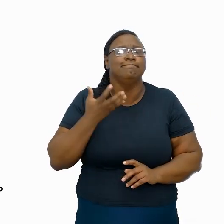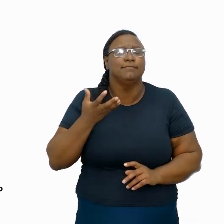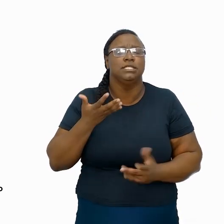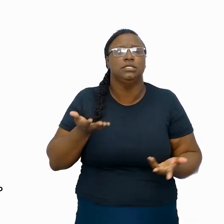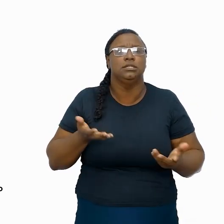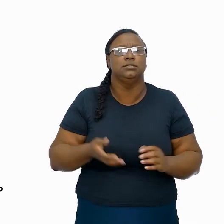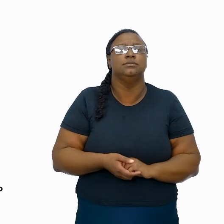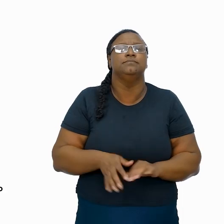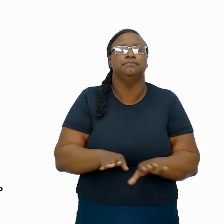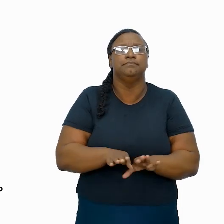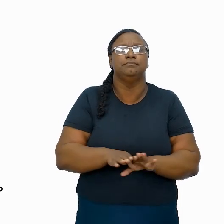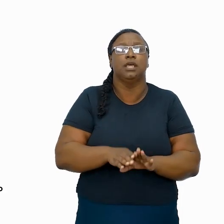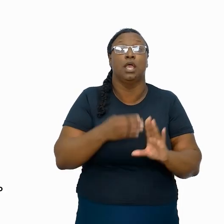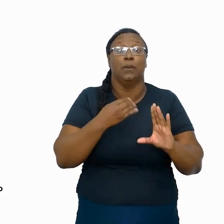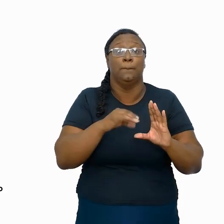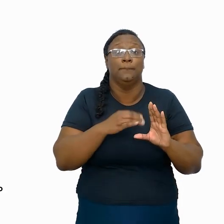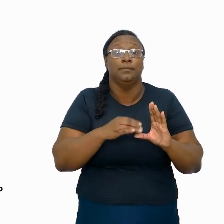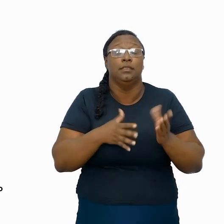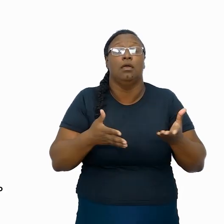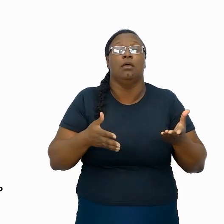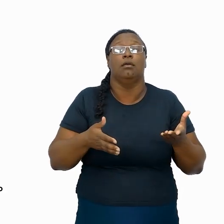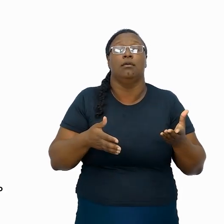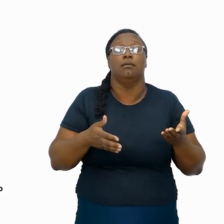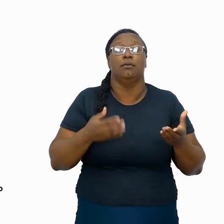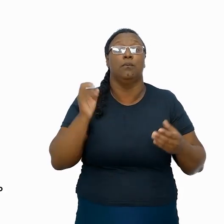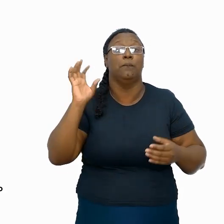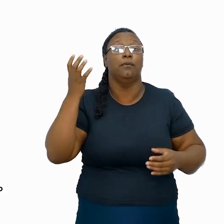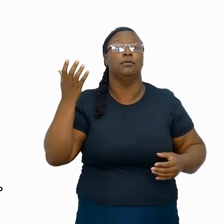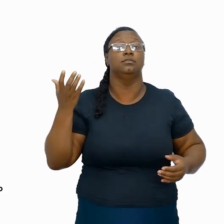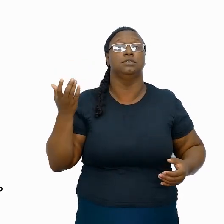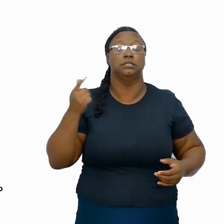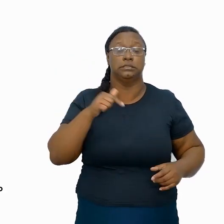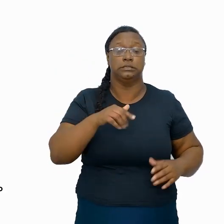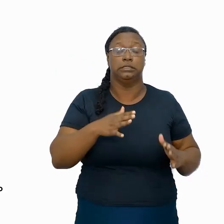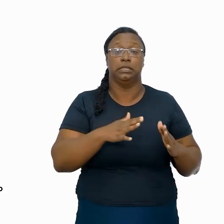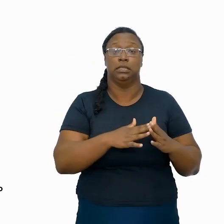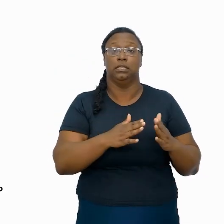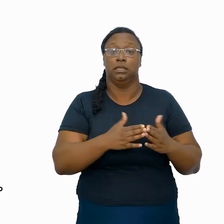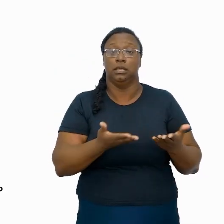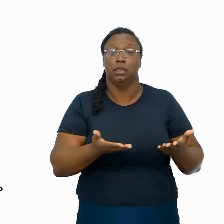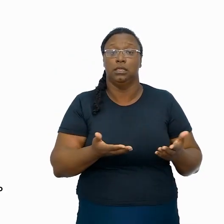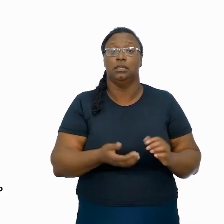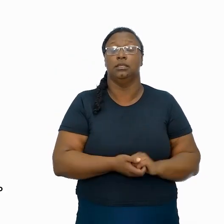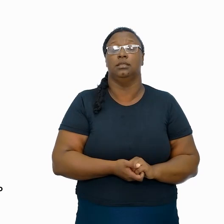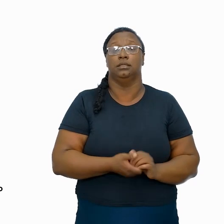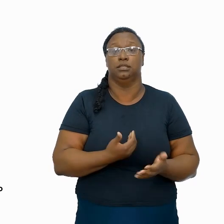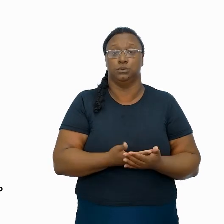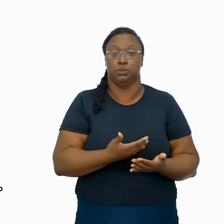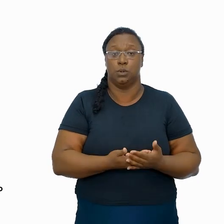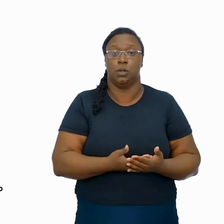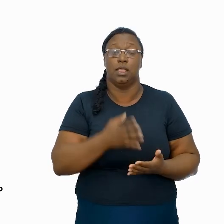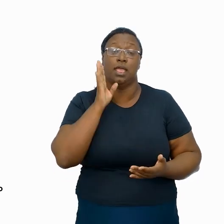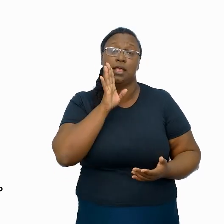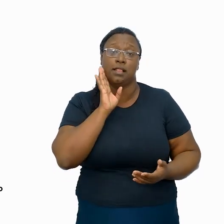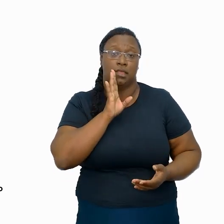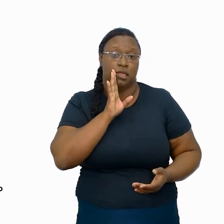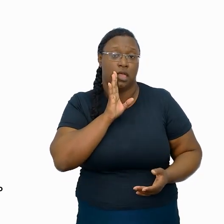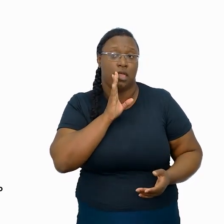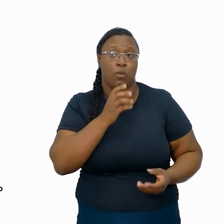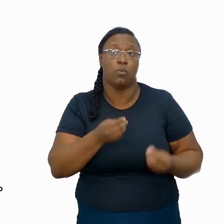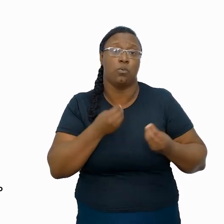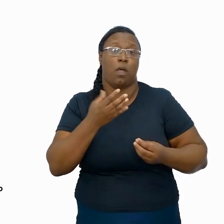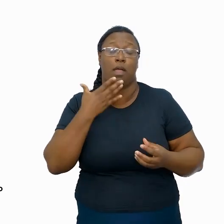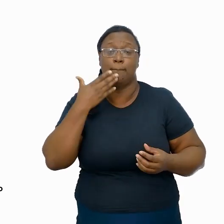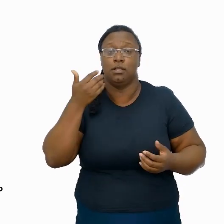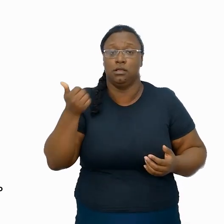né, ali, comentar sobre o que está acontecendo aqui, se está sendo legal, se poderia melhorar